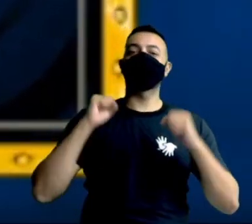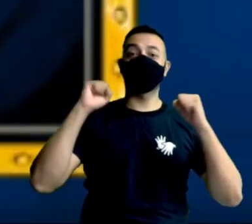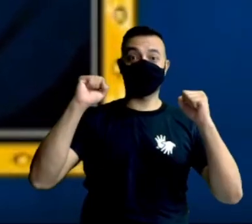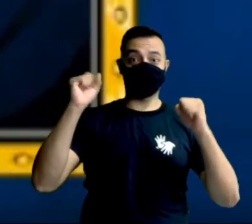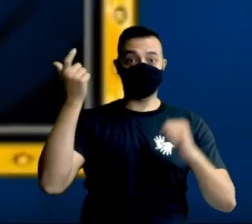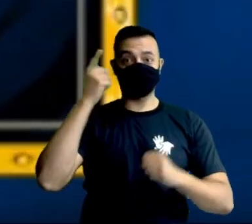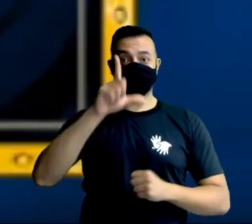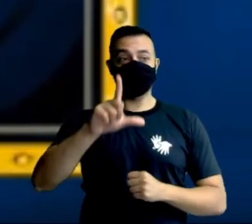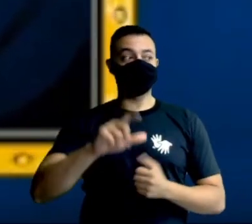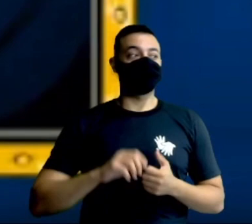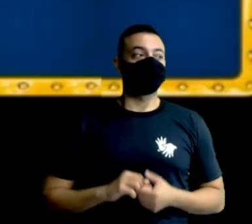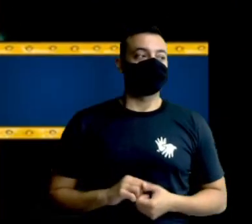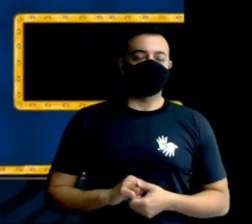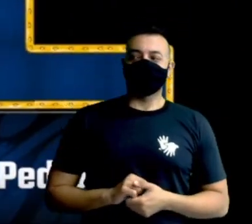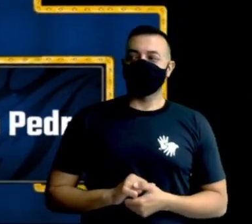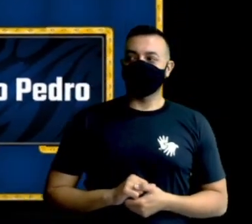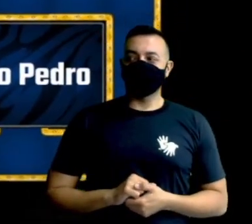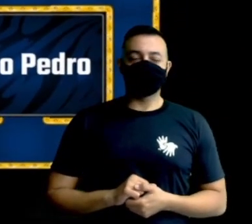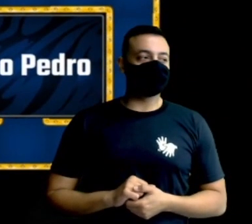Acertou!